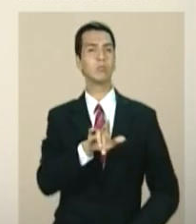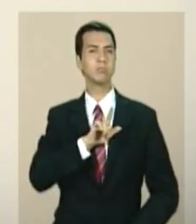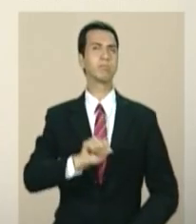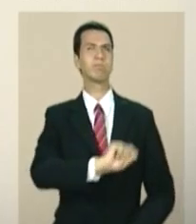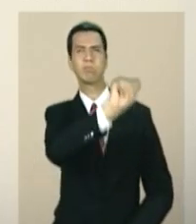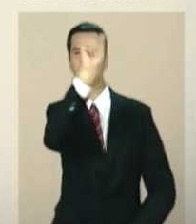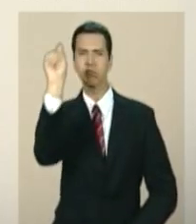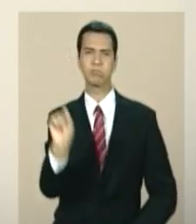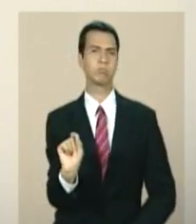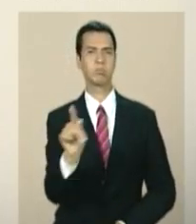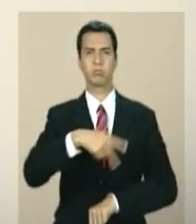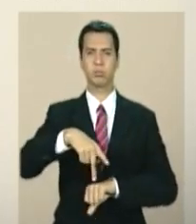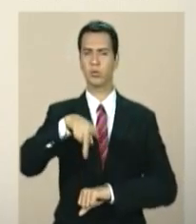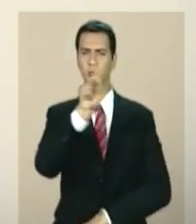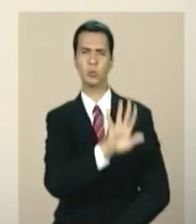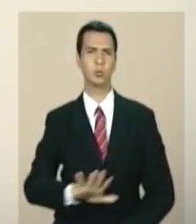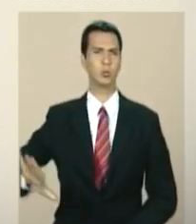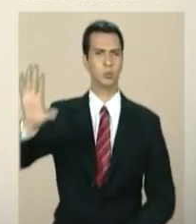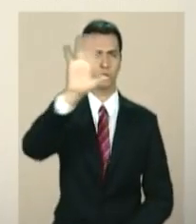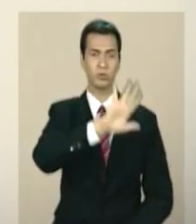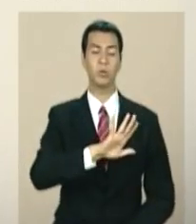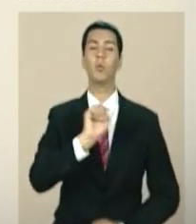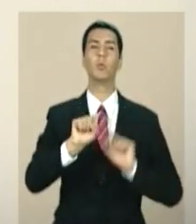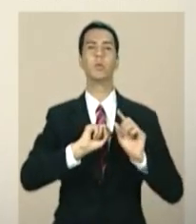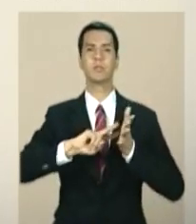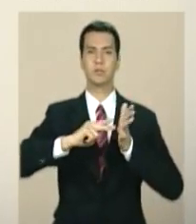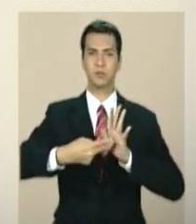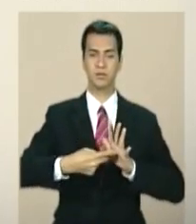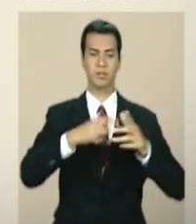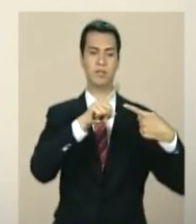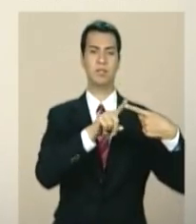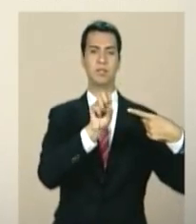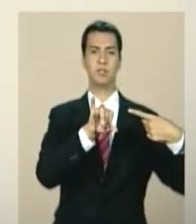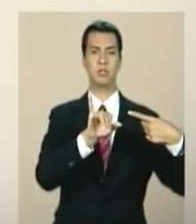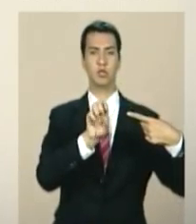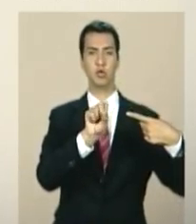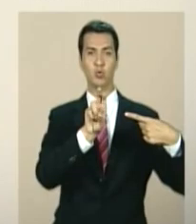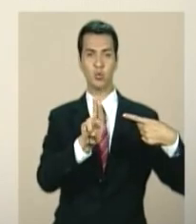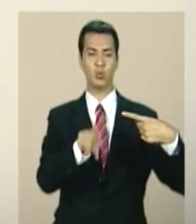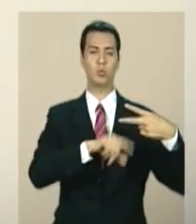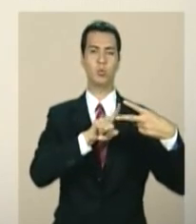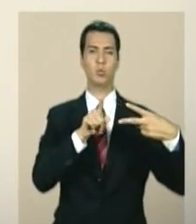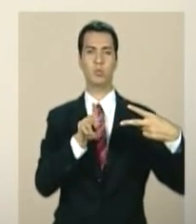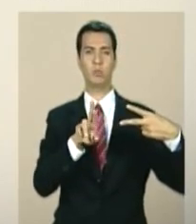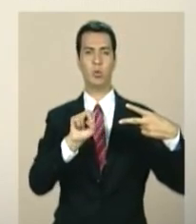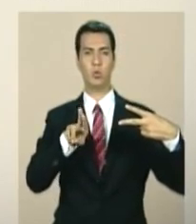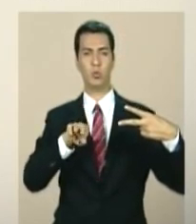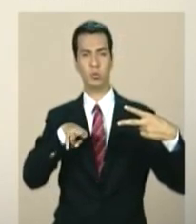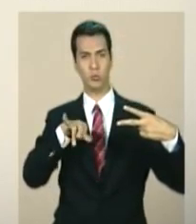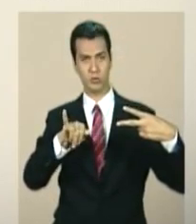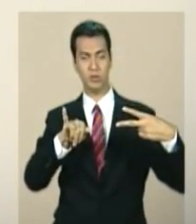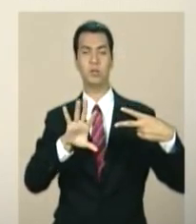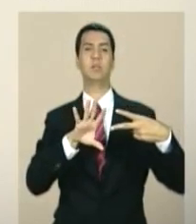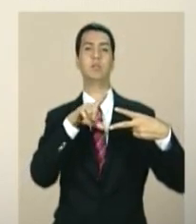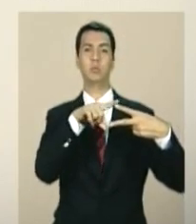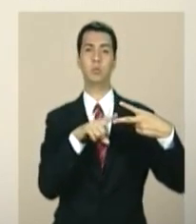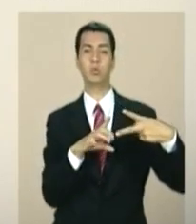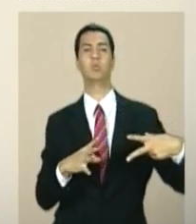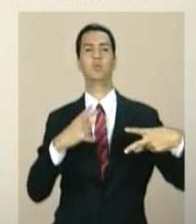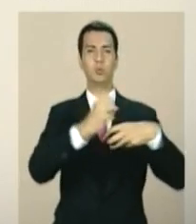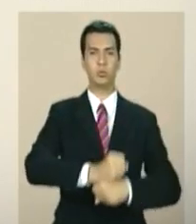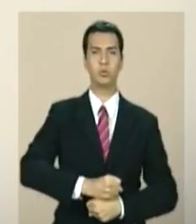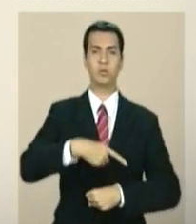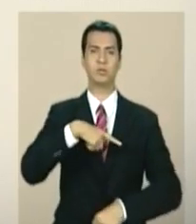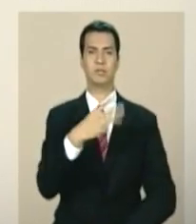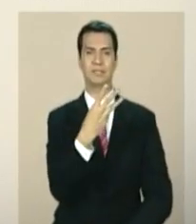fica que apenas com o sizu e o ProUni vamos ter mais de 300.000 estudantes ingressando no